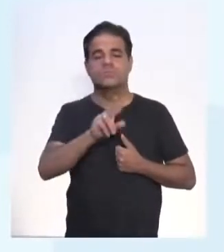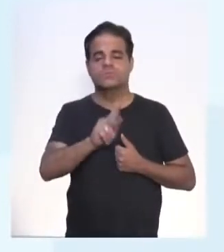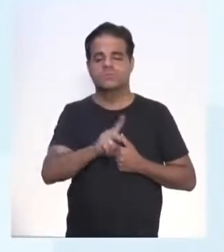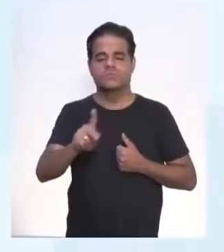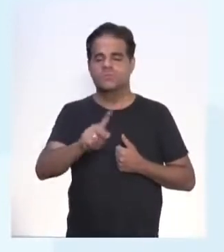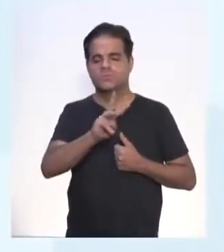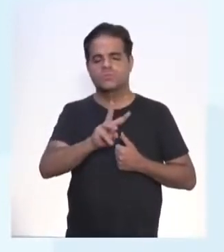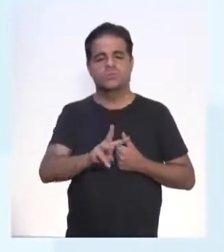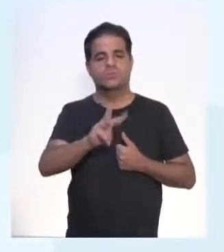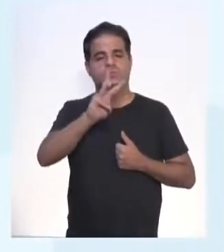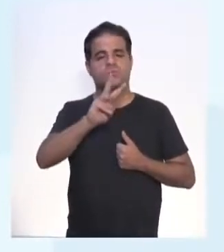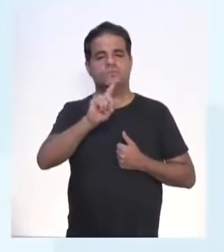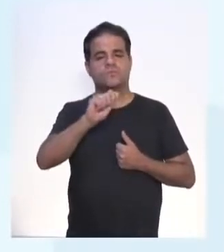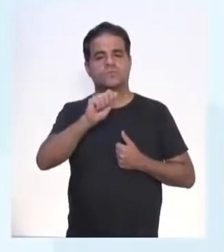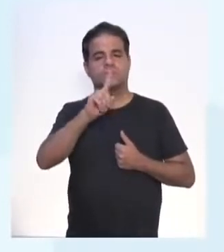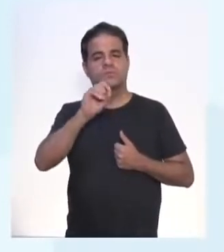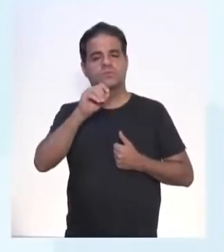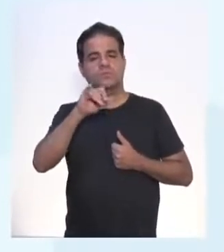falou nenhum.